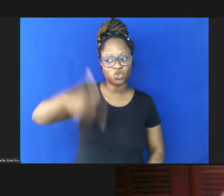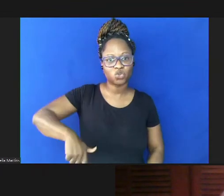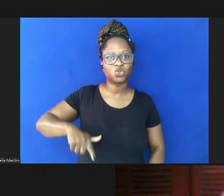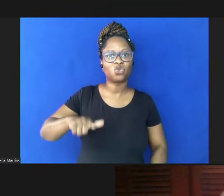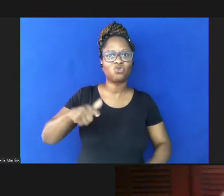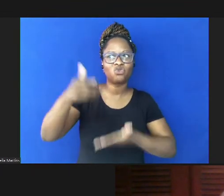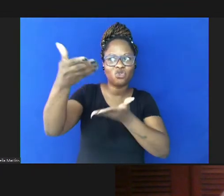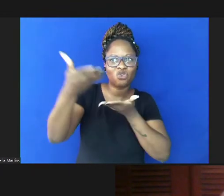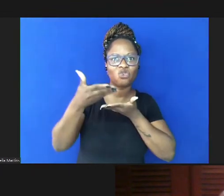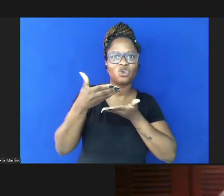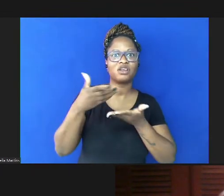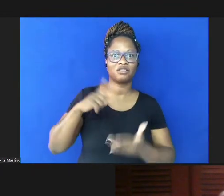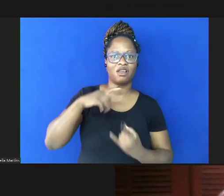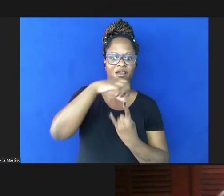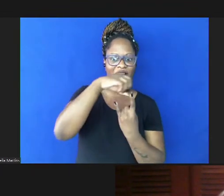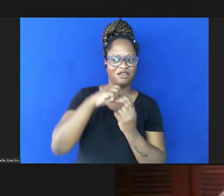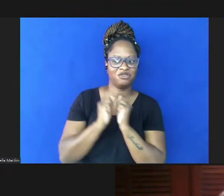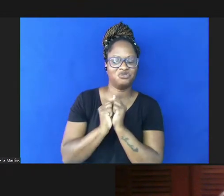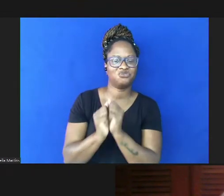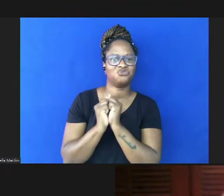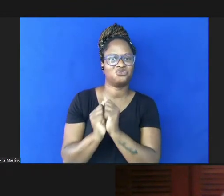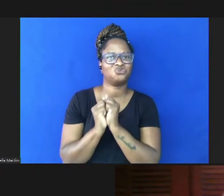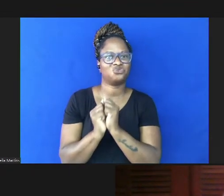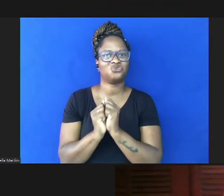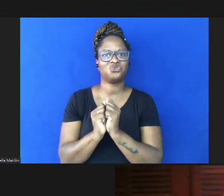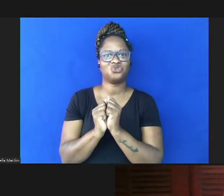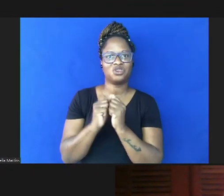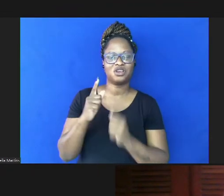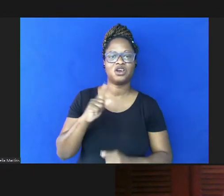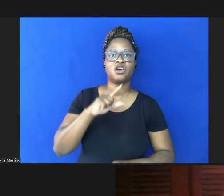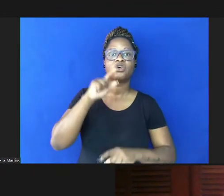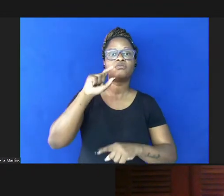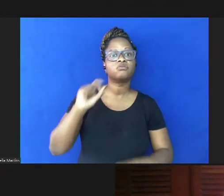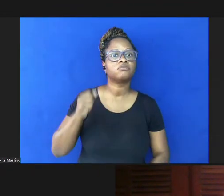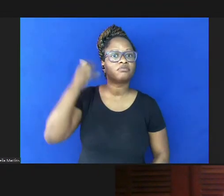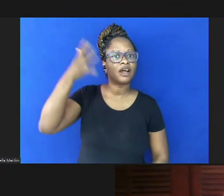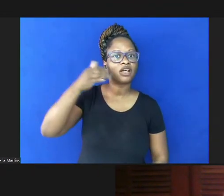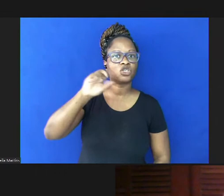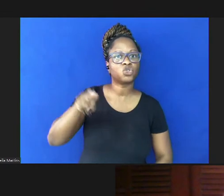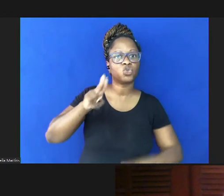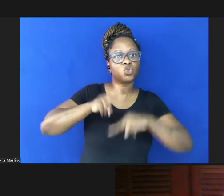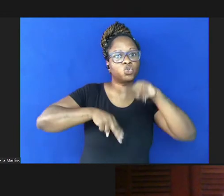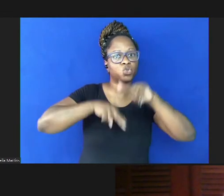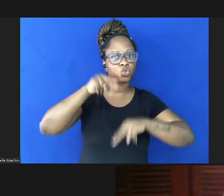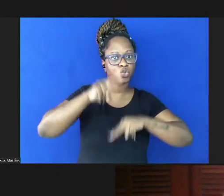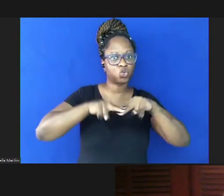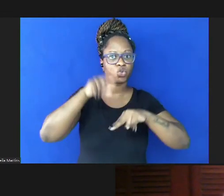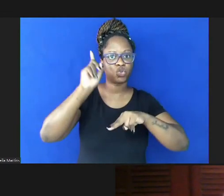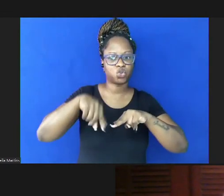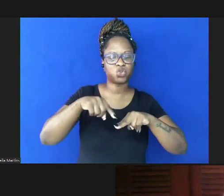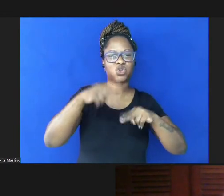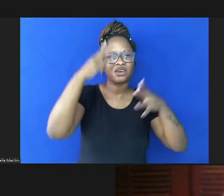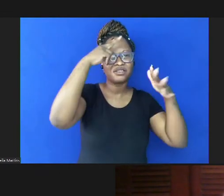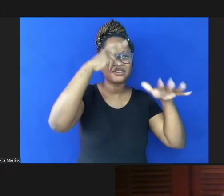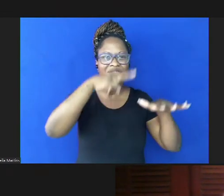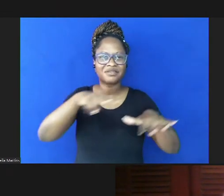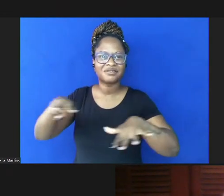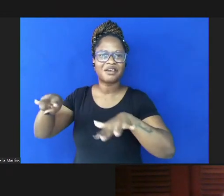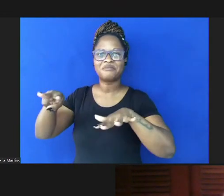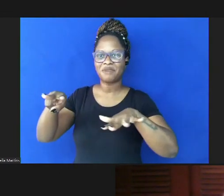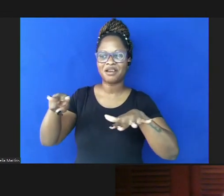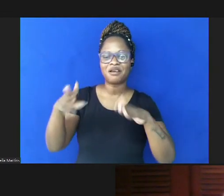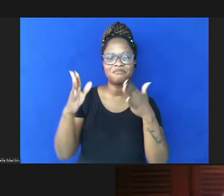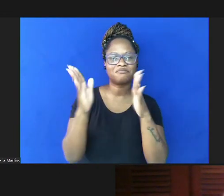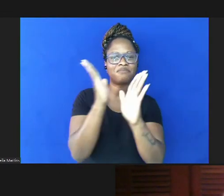ter a Fiocruz com a gente num evento em junho, que vai ser o Semana DAD de Janelas Abertas, nos dias 7, 9 e 11